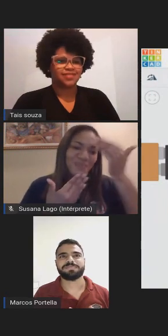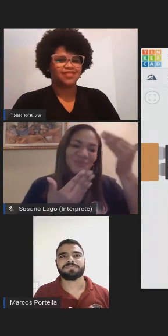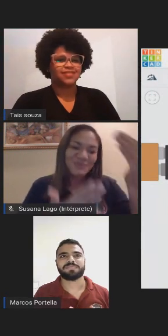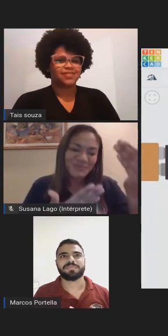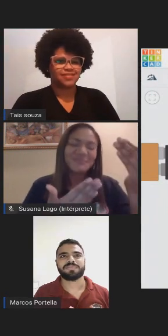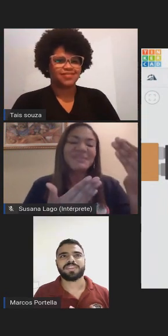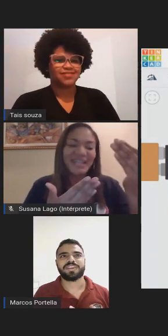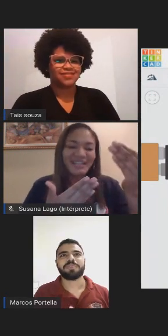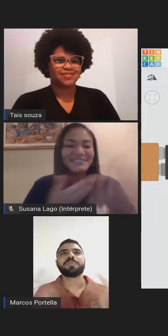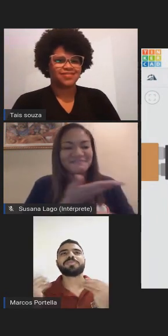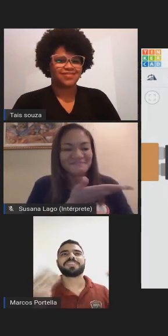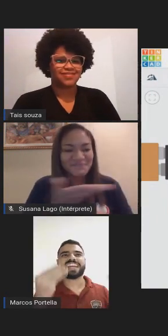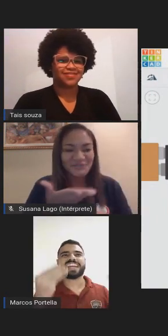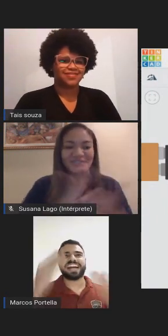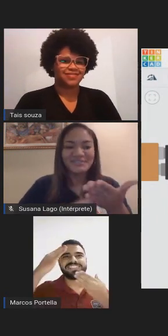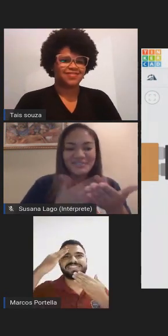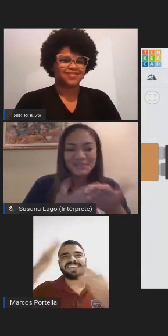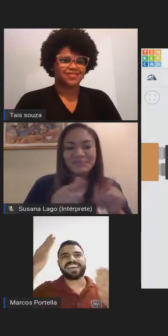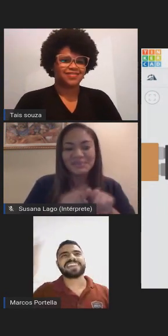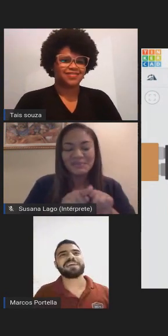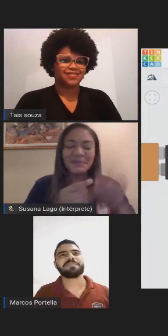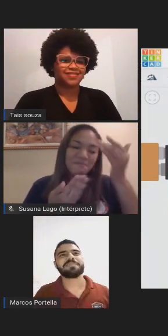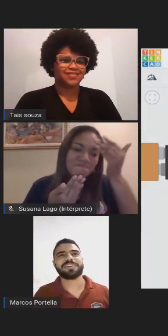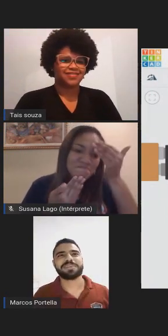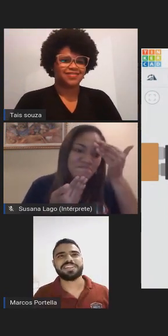também. Meu muito obrigado